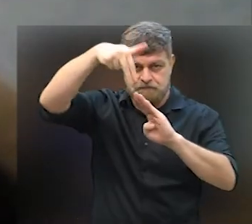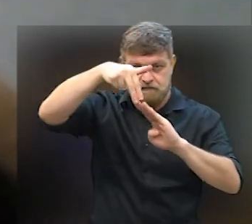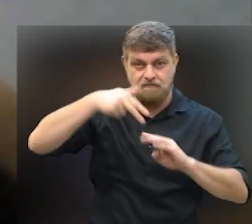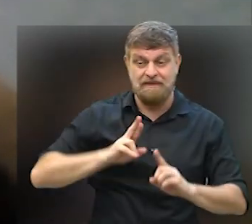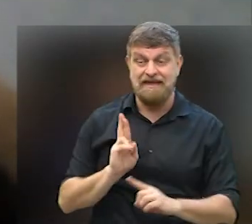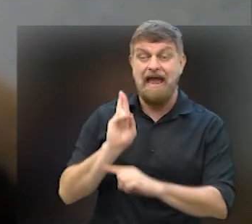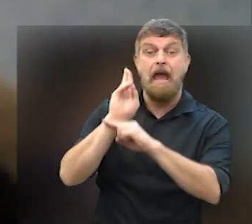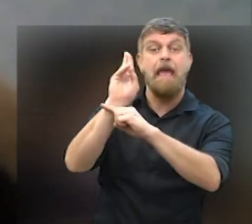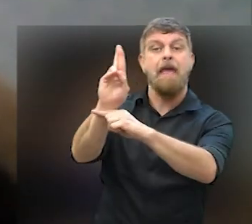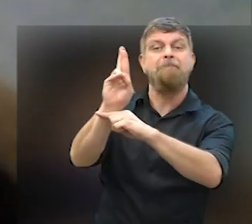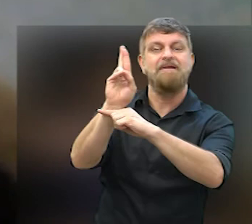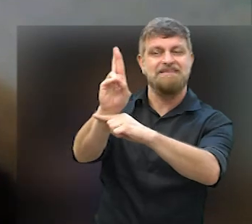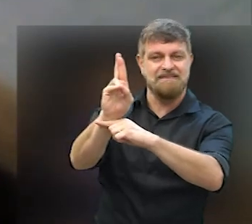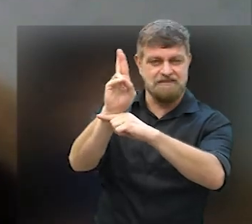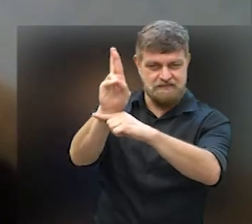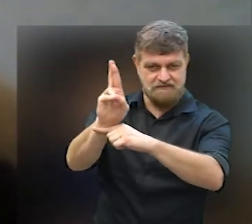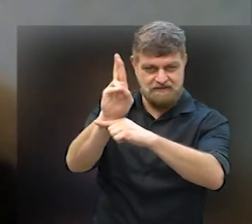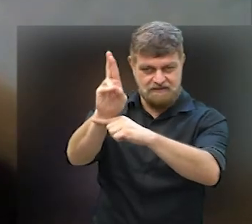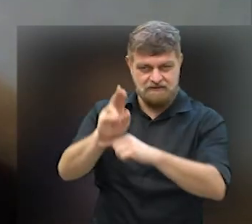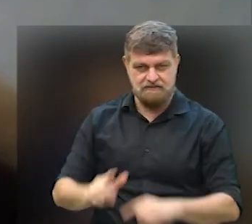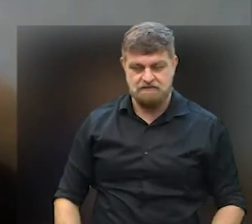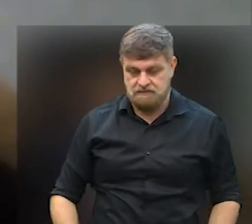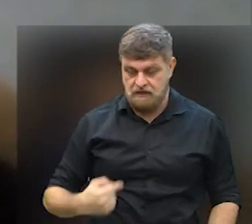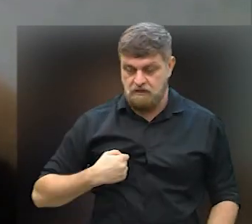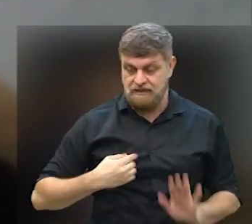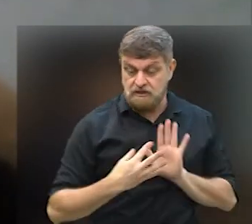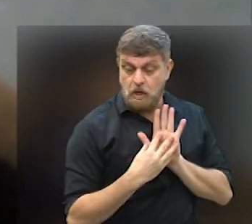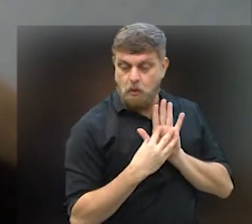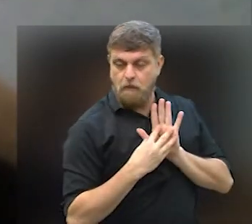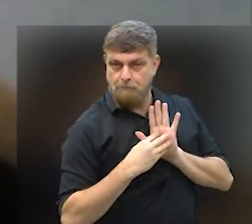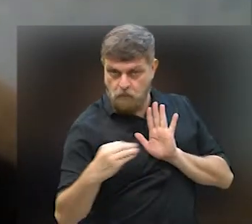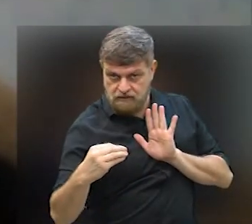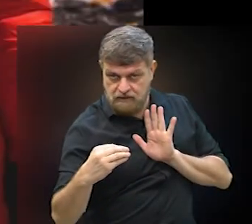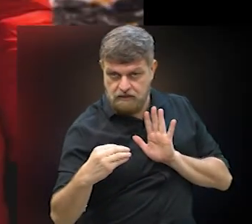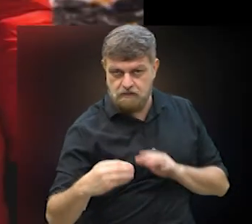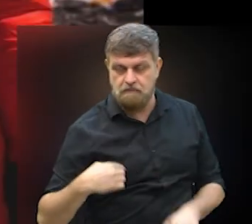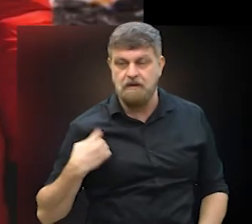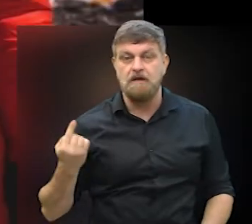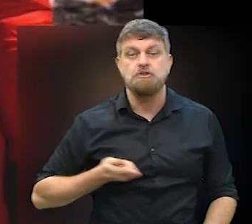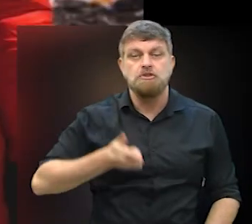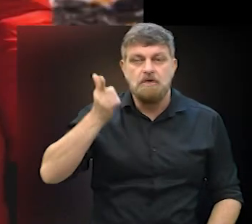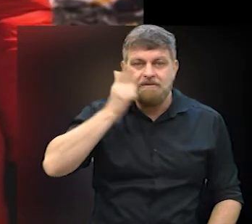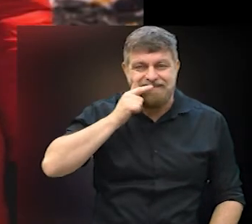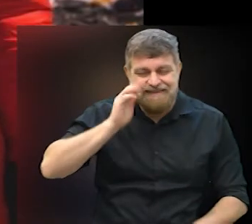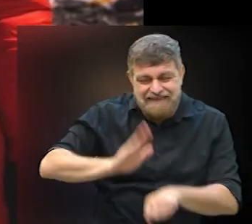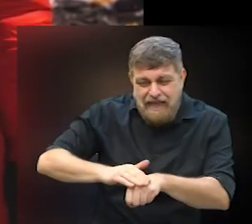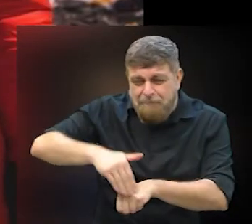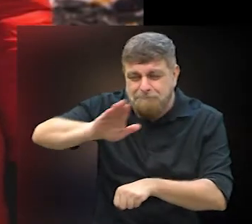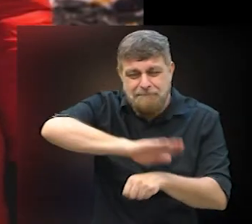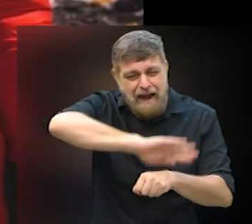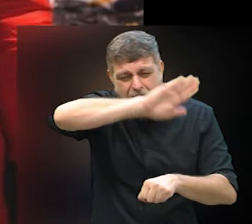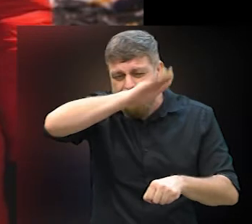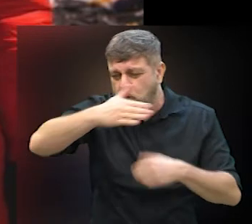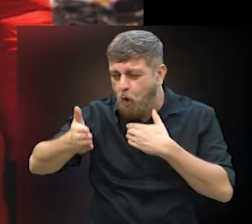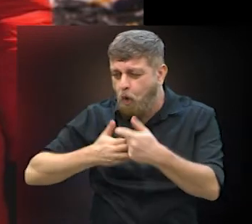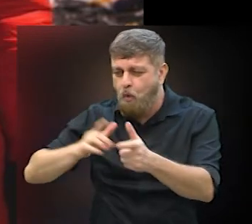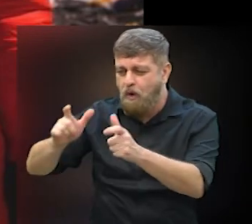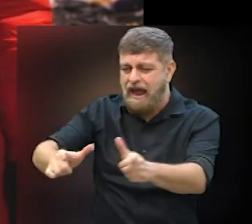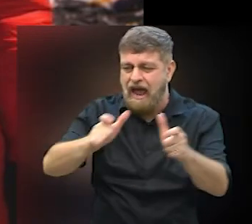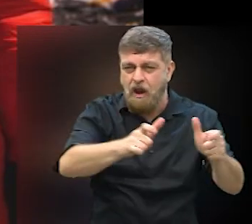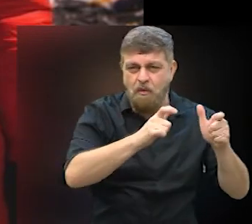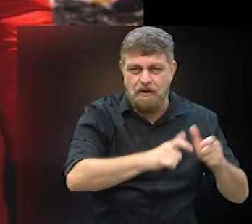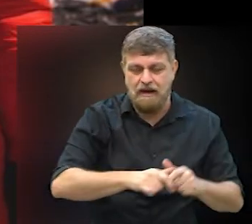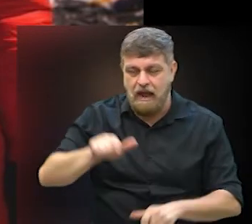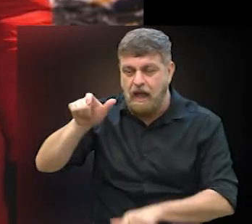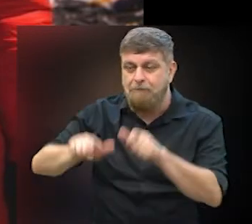muita representatividade, que seja um modelo a ser seguido, que a gente amplie as portas das montanhas, de qualquer lugar a